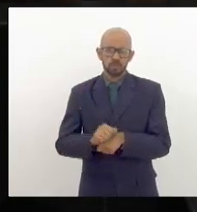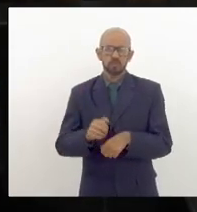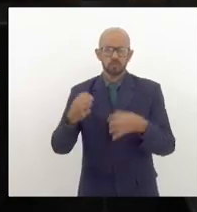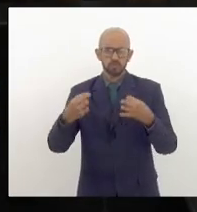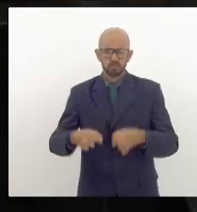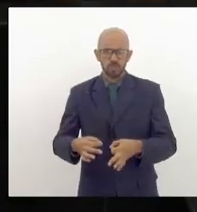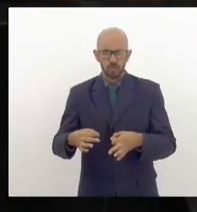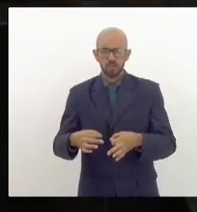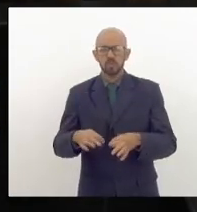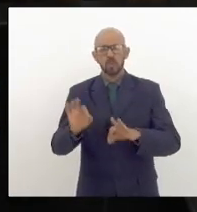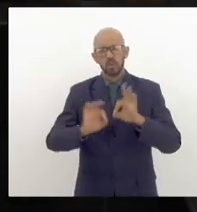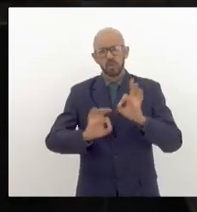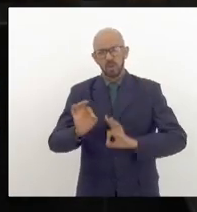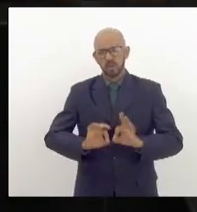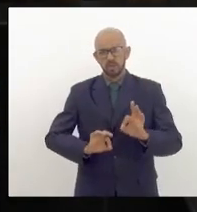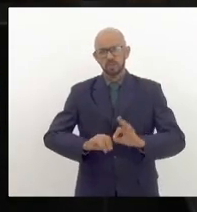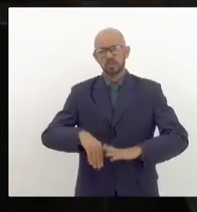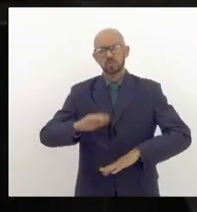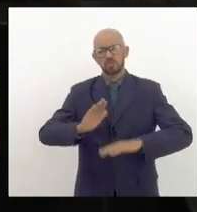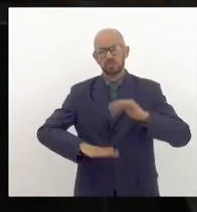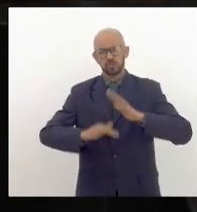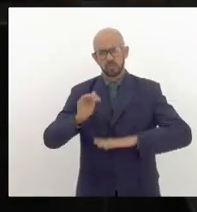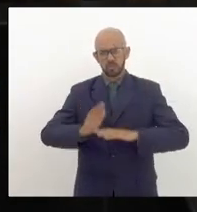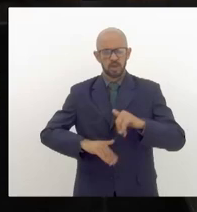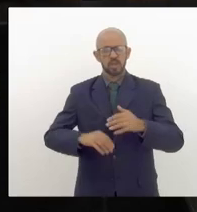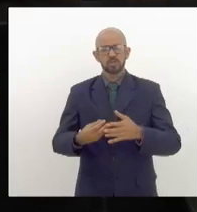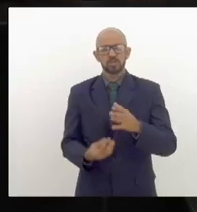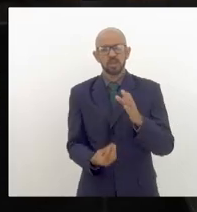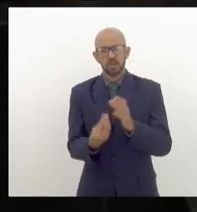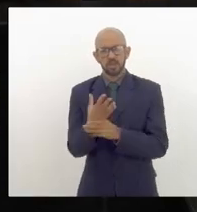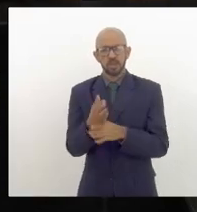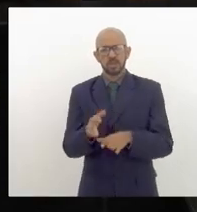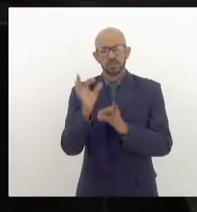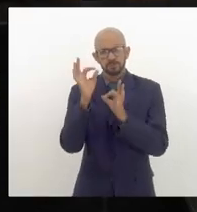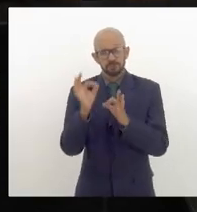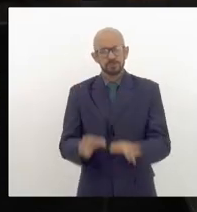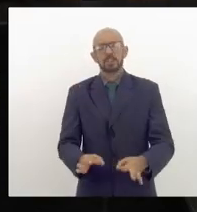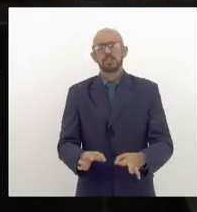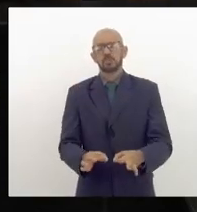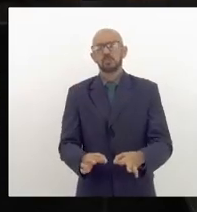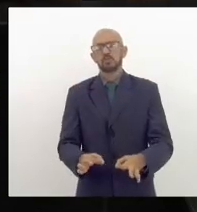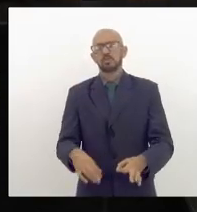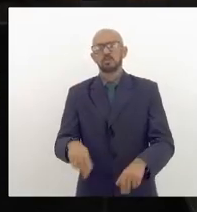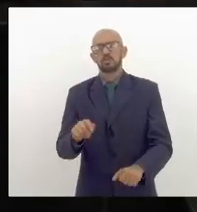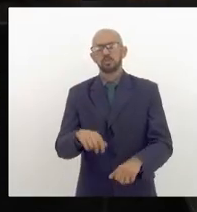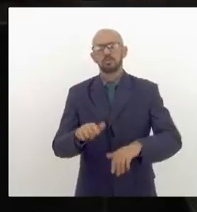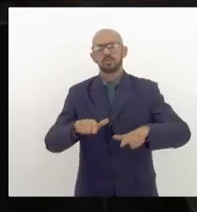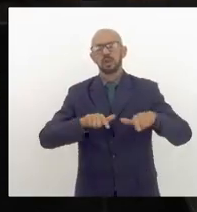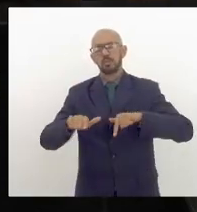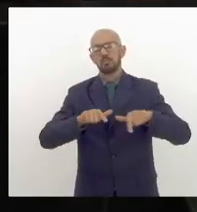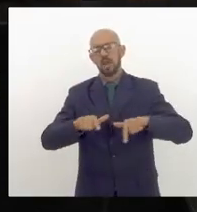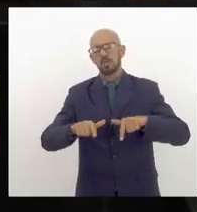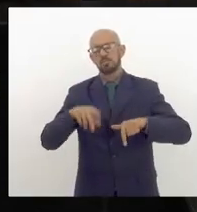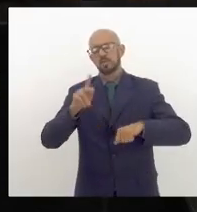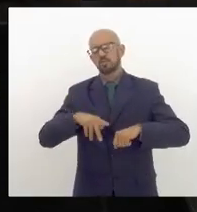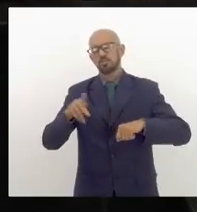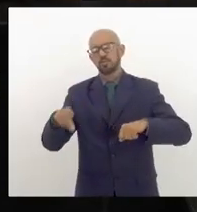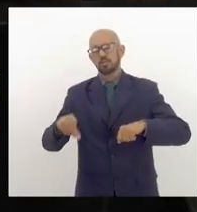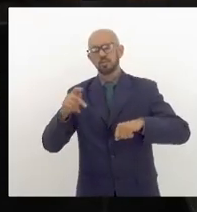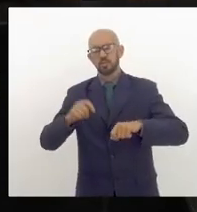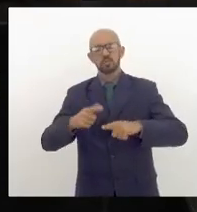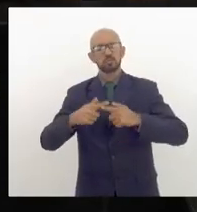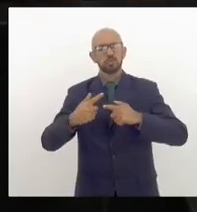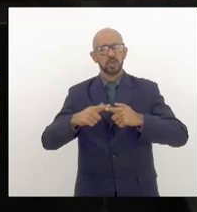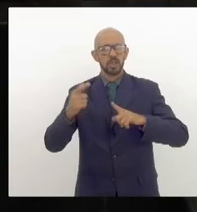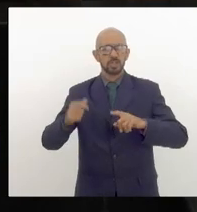Organize uma carreira docente de estabilidade né o trabalho dos profissionais da educação porque isso repercute diretamente na